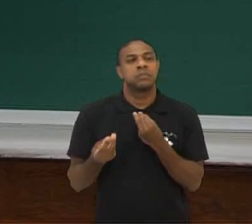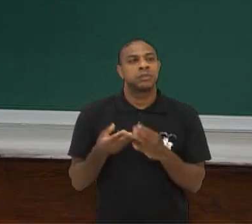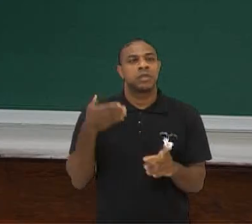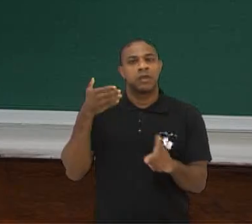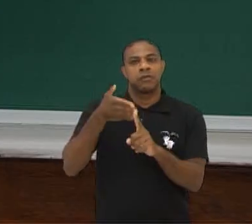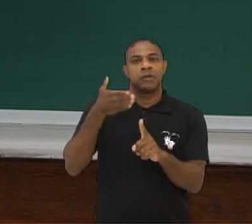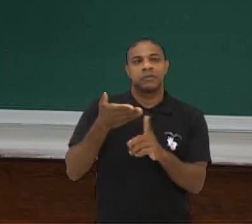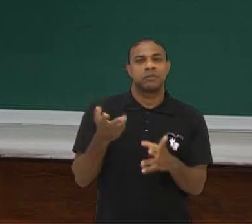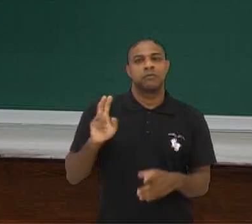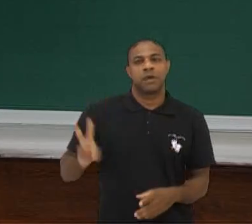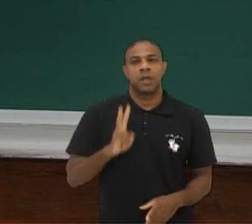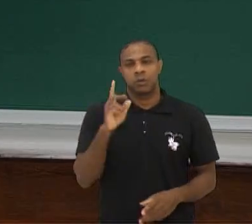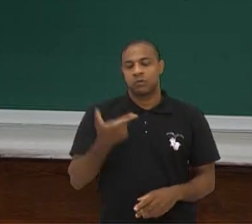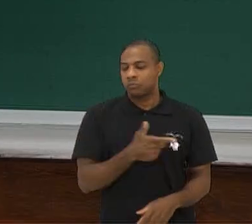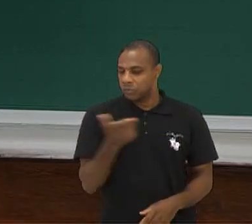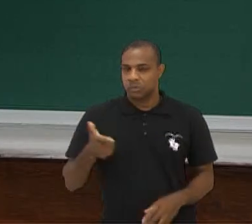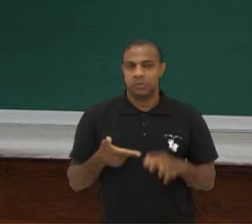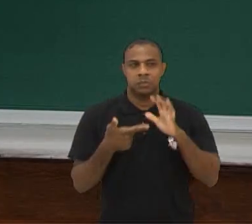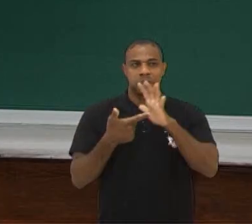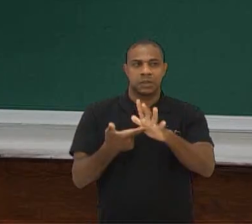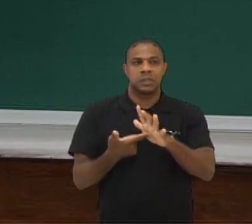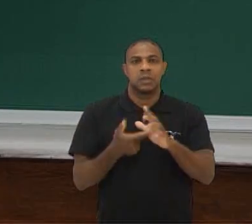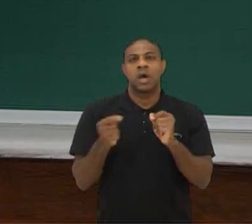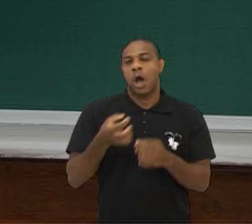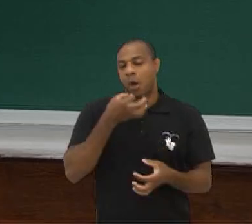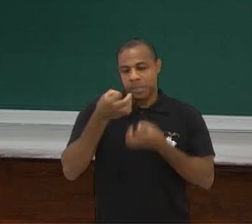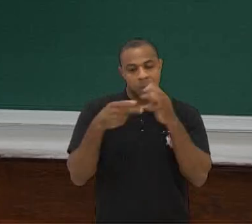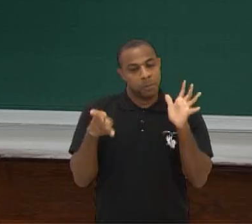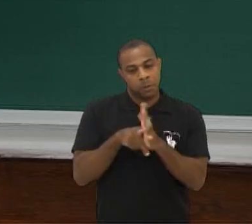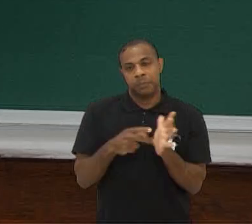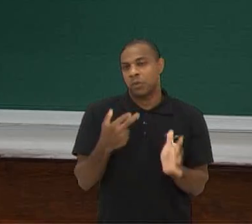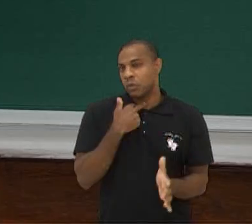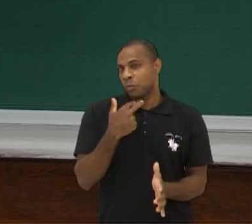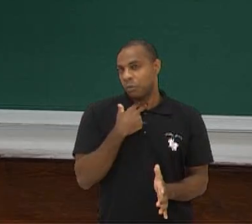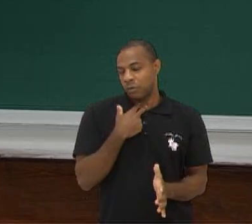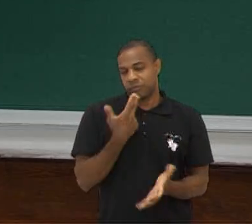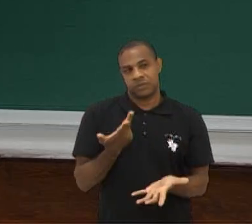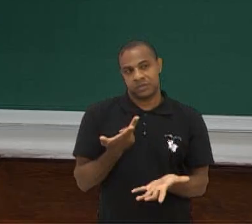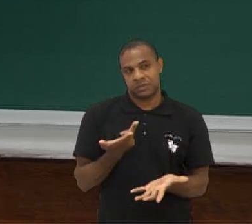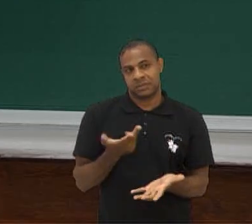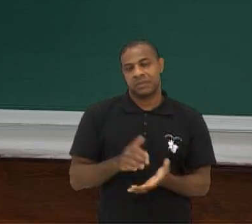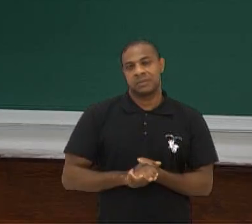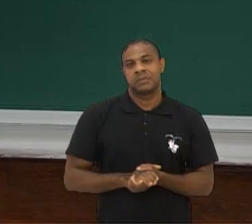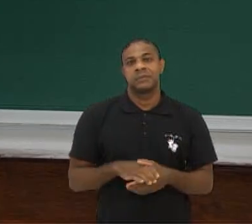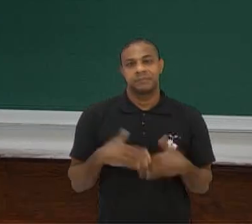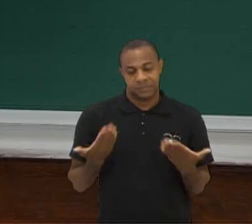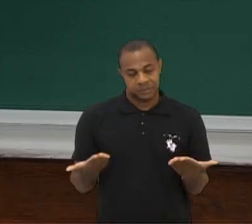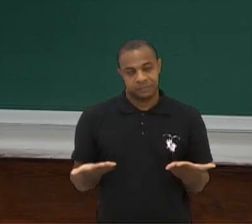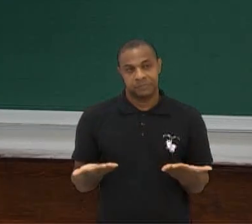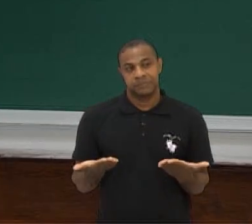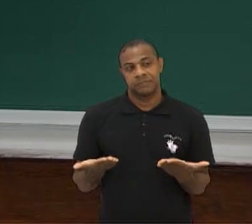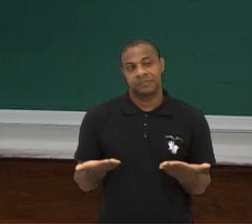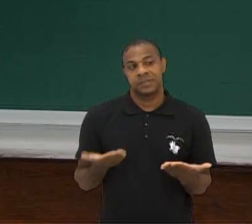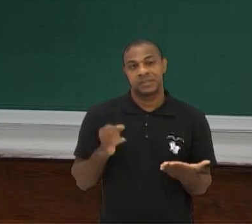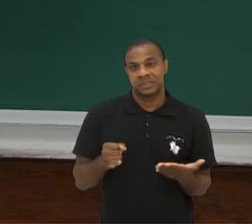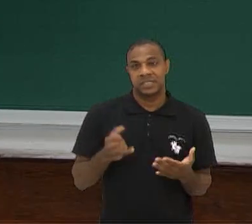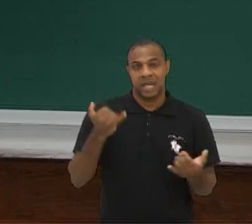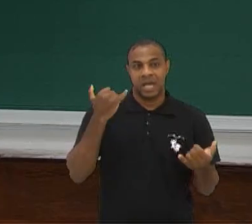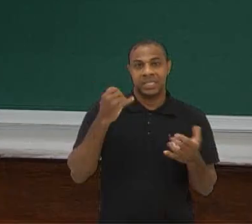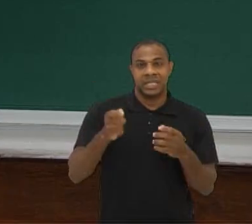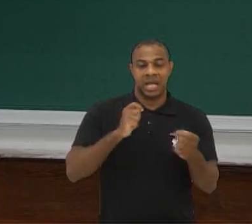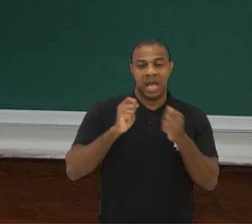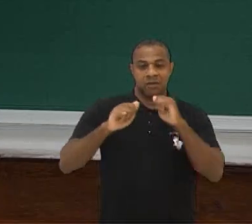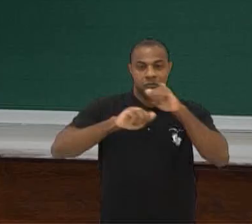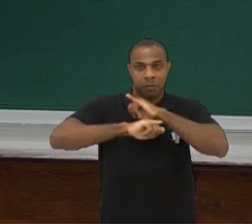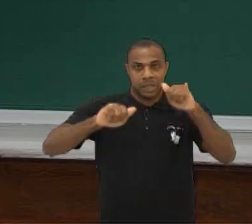de julgamento de valor e trazendo a sua opinião na notícia, que é alguma coisa muito subjetivo. Né? Lembrem-se, a notícia tem que ser